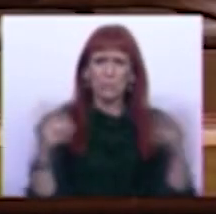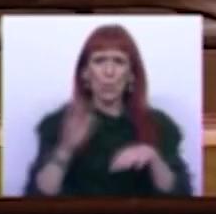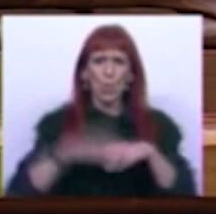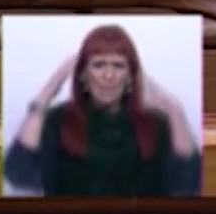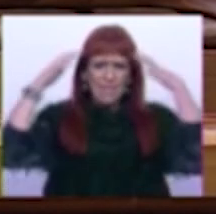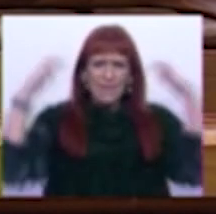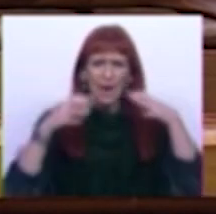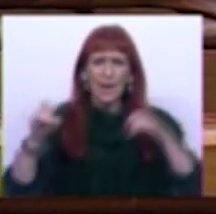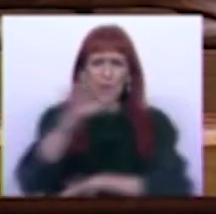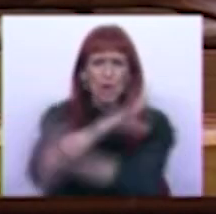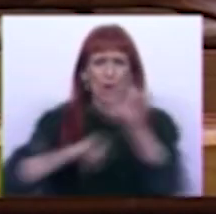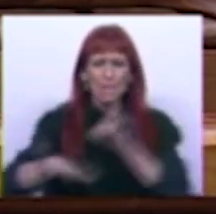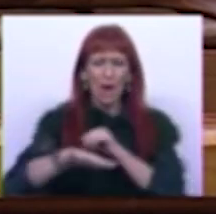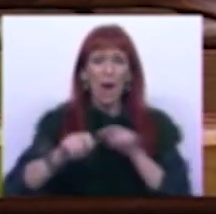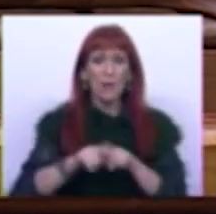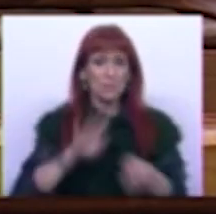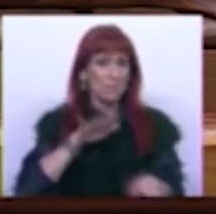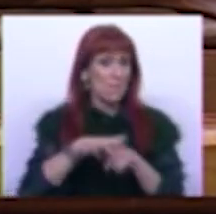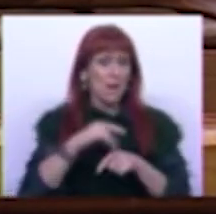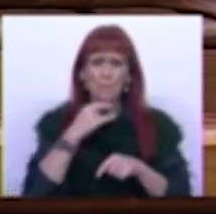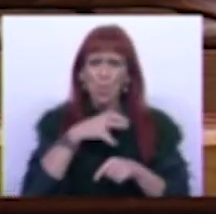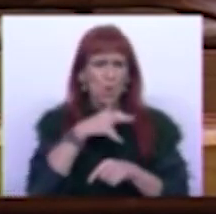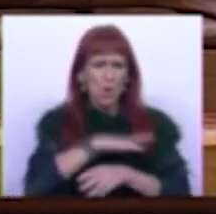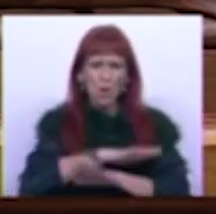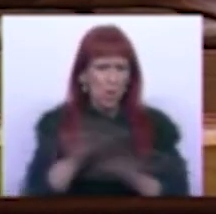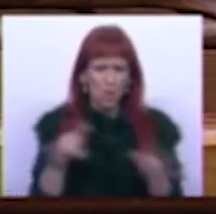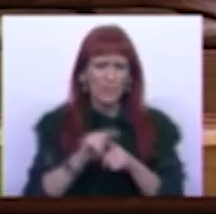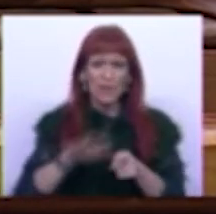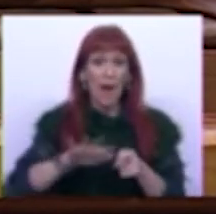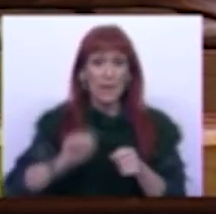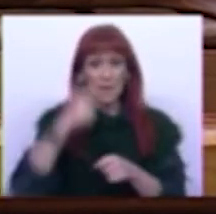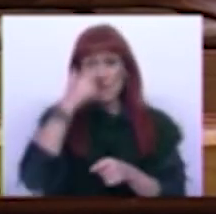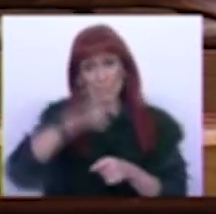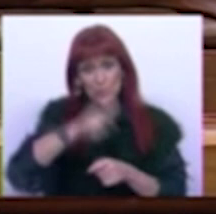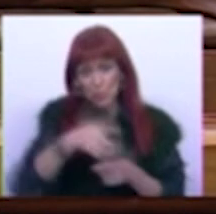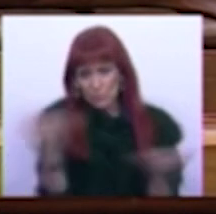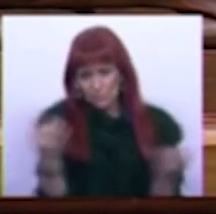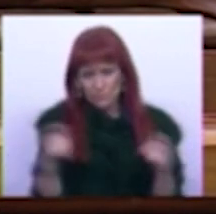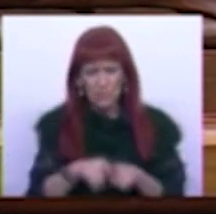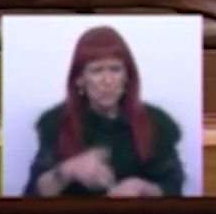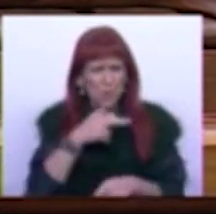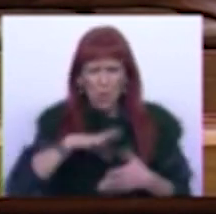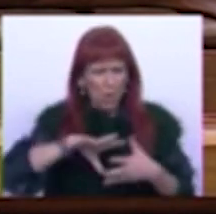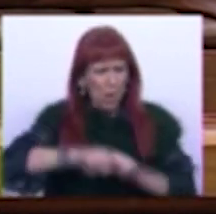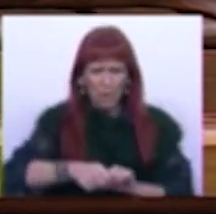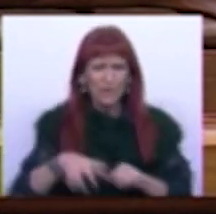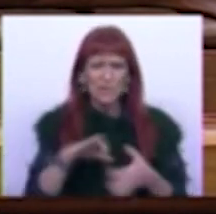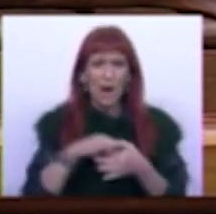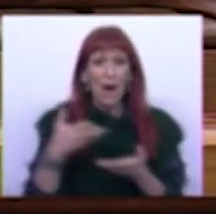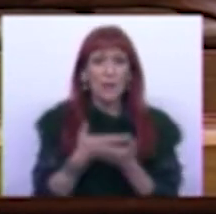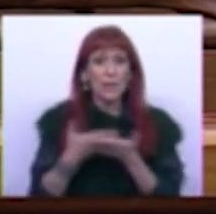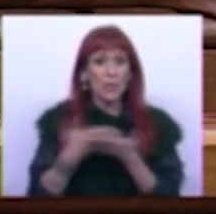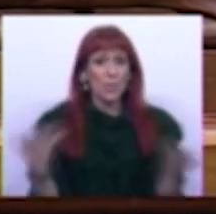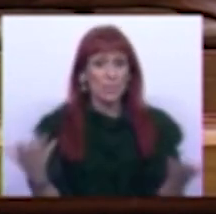guerra na Europa, com consequências devastadoras no plano humanitário, desastrosas no plano